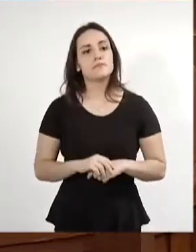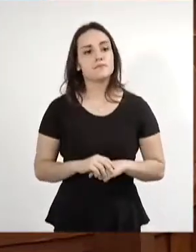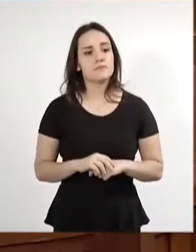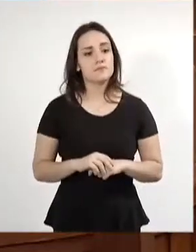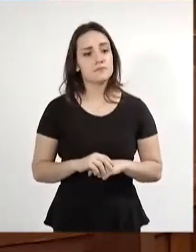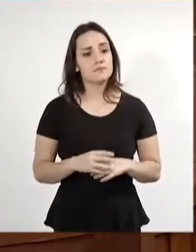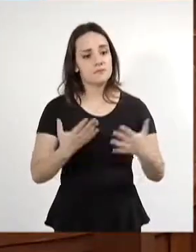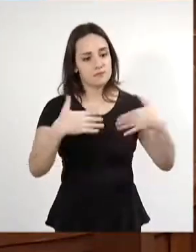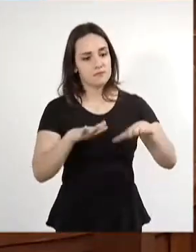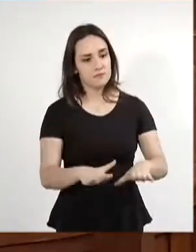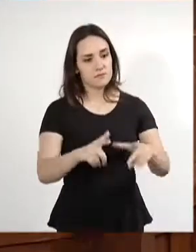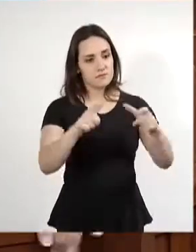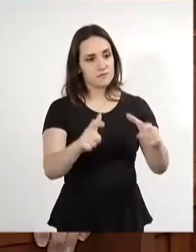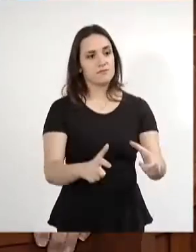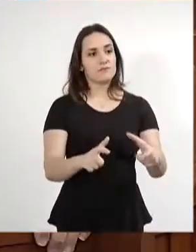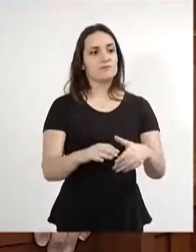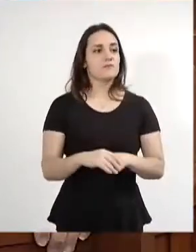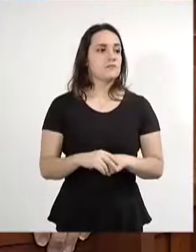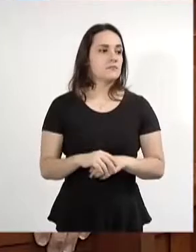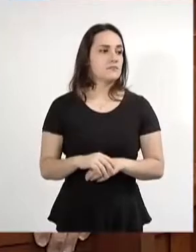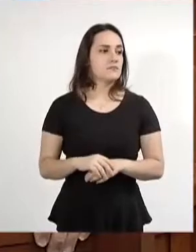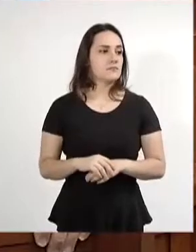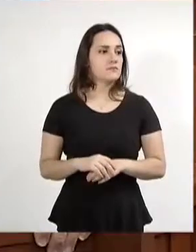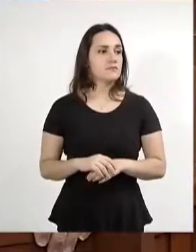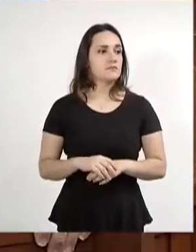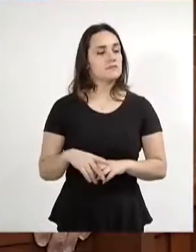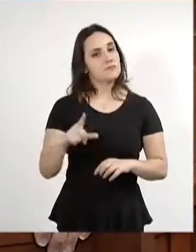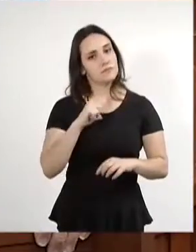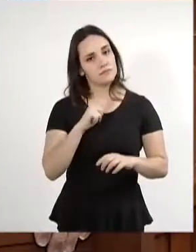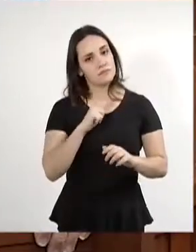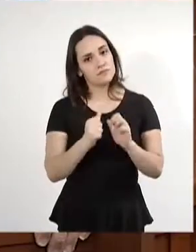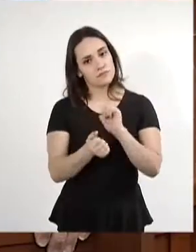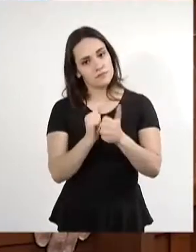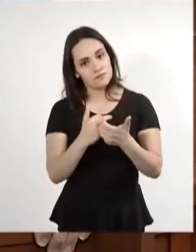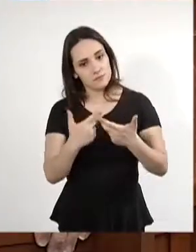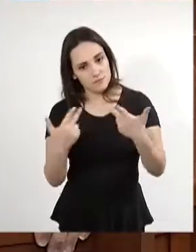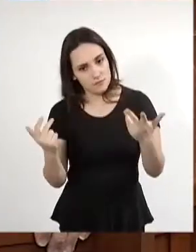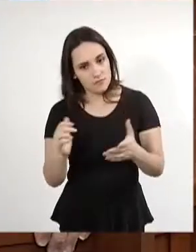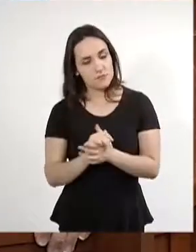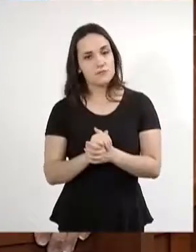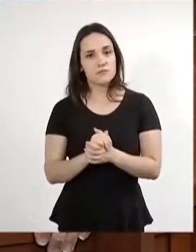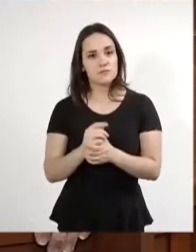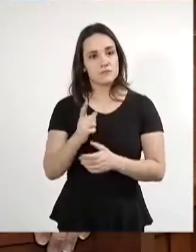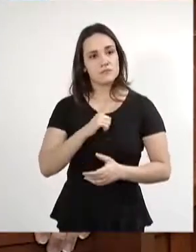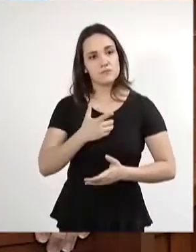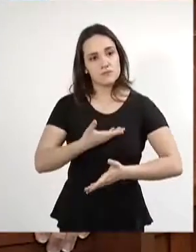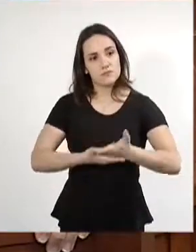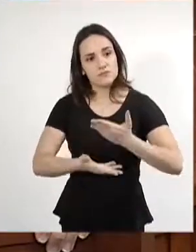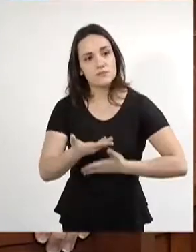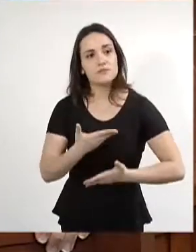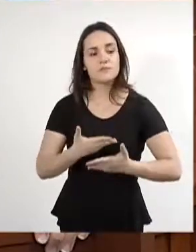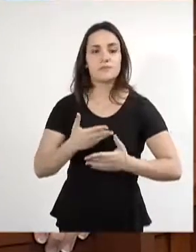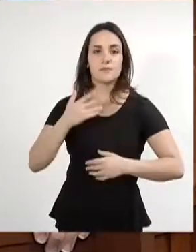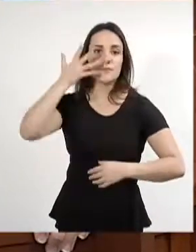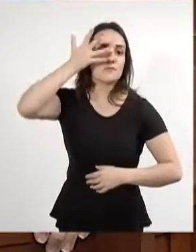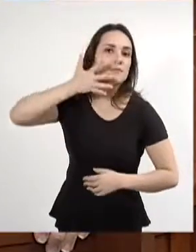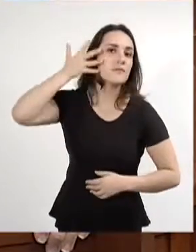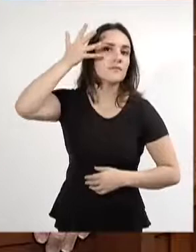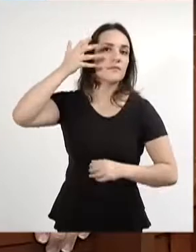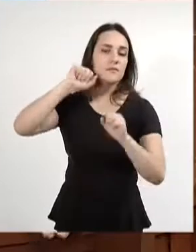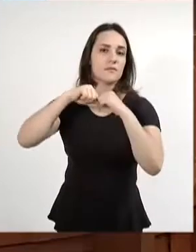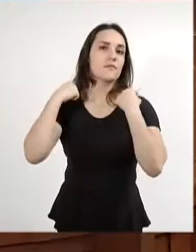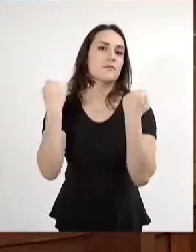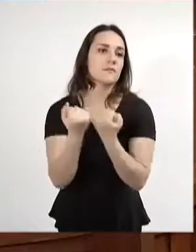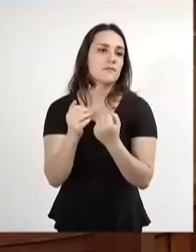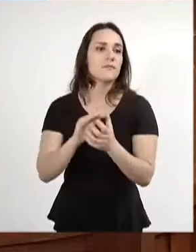um centro, onde tem atividades, onde tenha discussões, palestras, onde